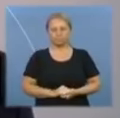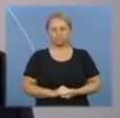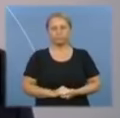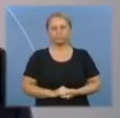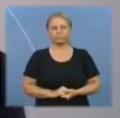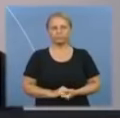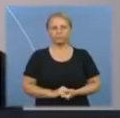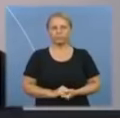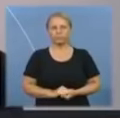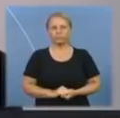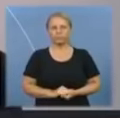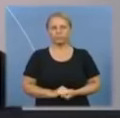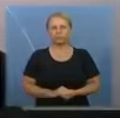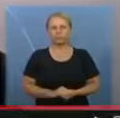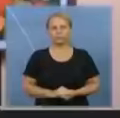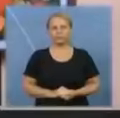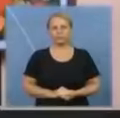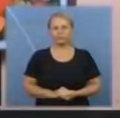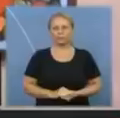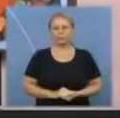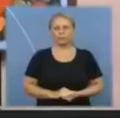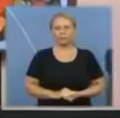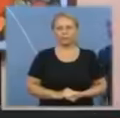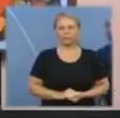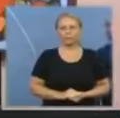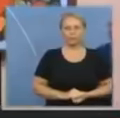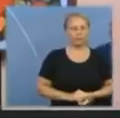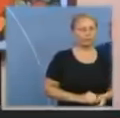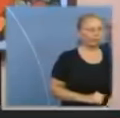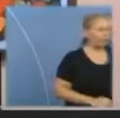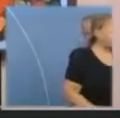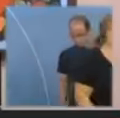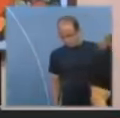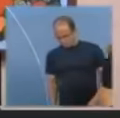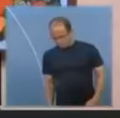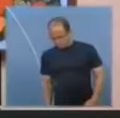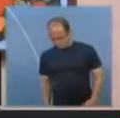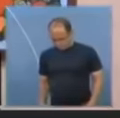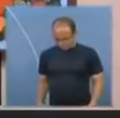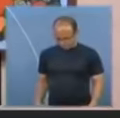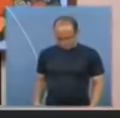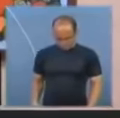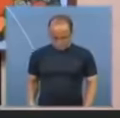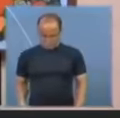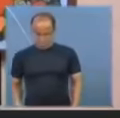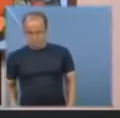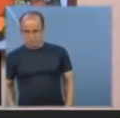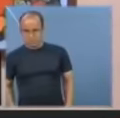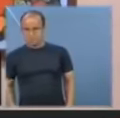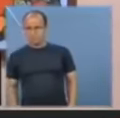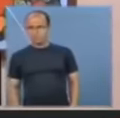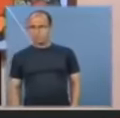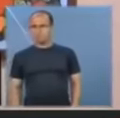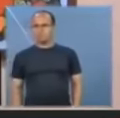Perfeito, meu caro amigo deputado Alisson Bezerra, Vossa Excelência, que traz informações importantes, mostrando a realidade